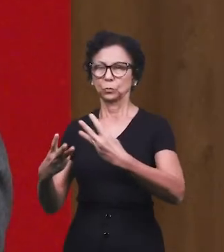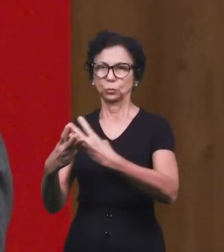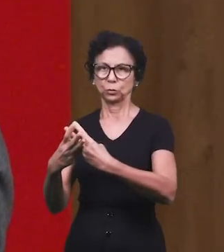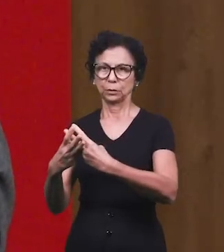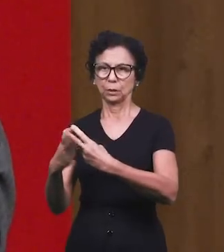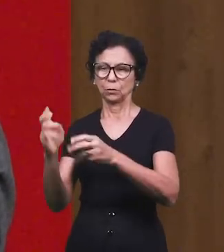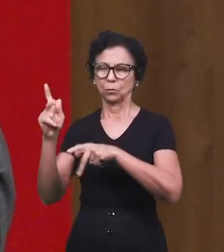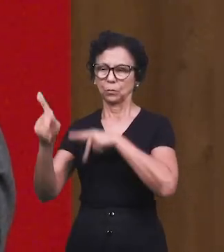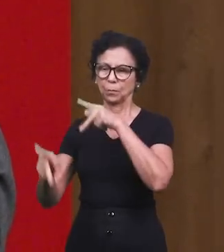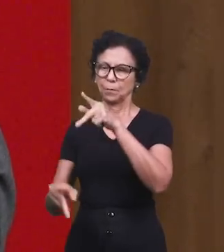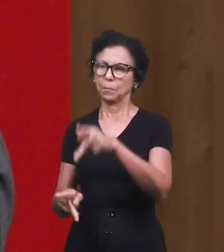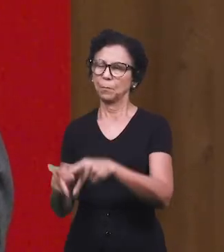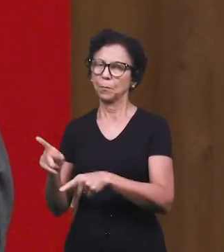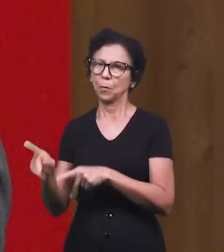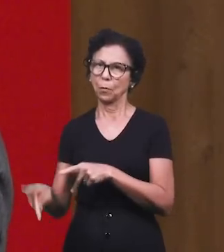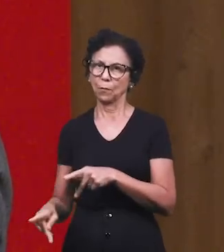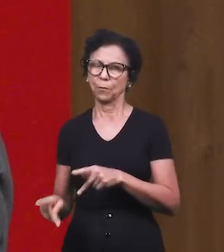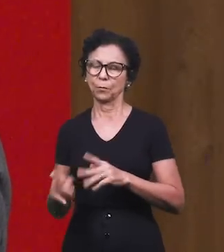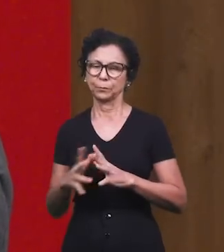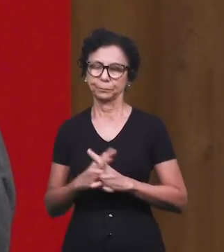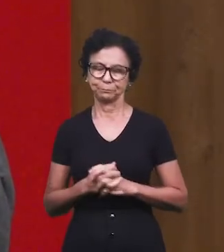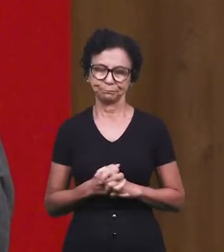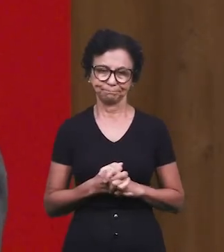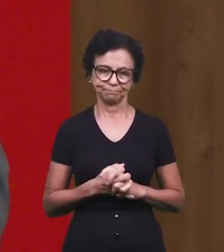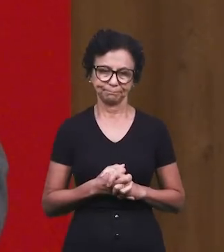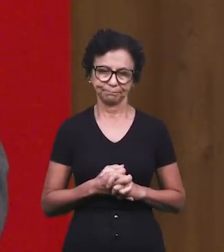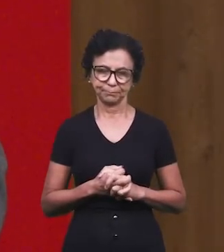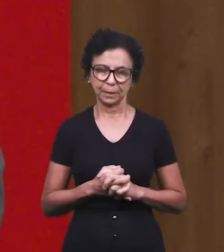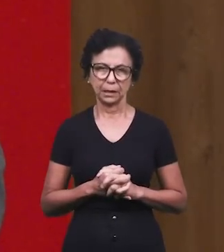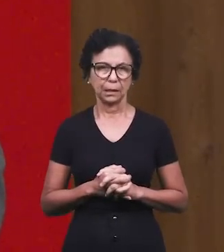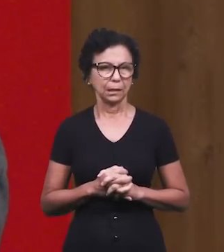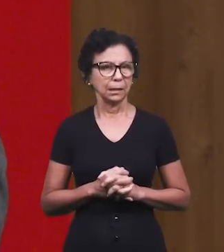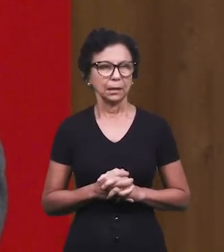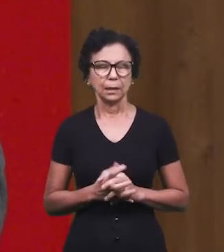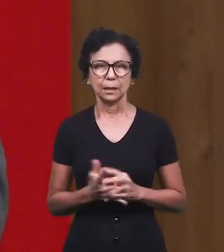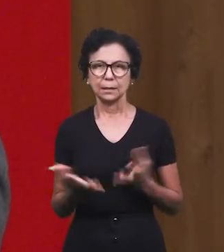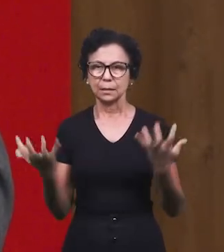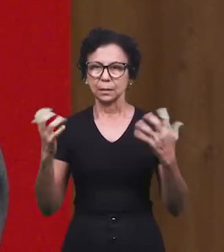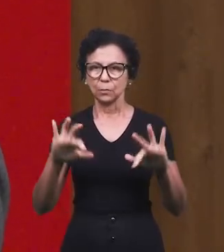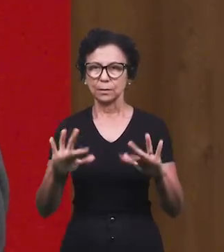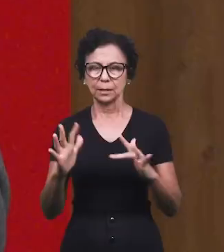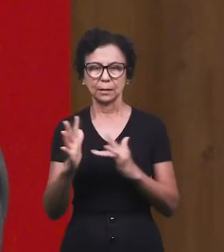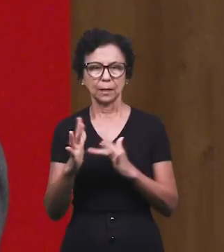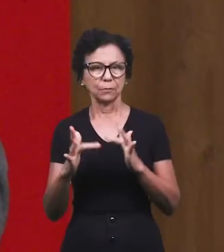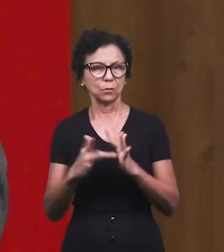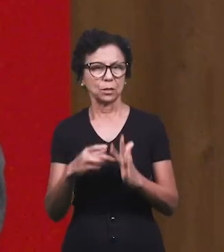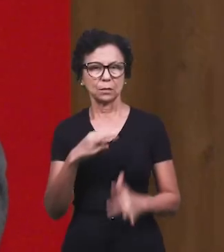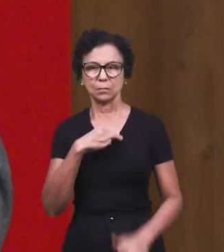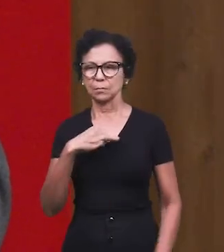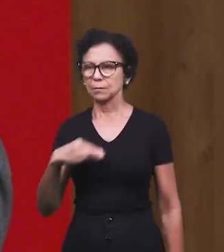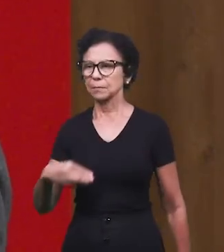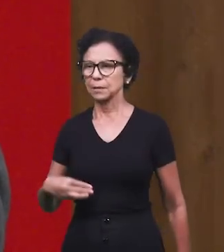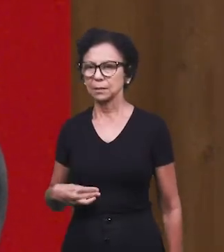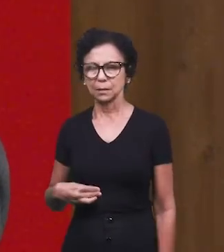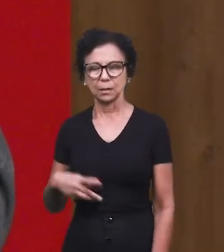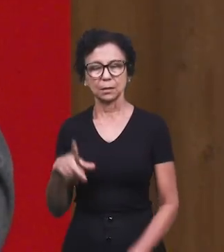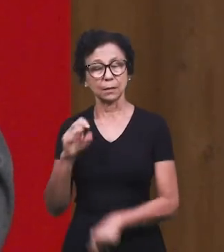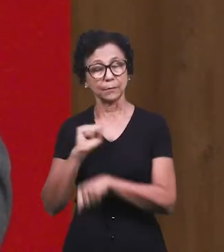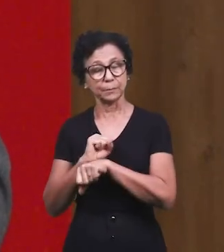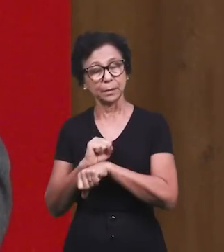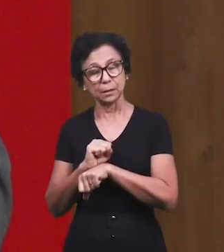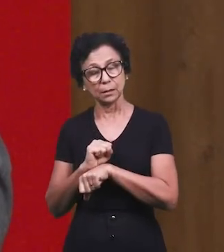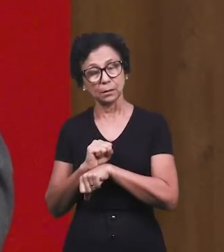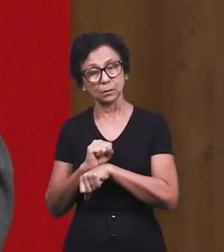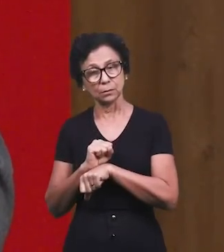pregação de que Jesus era o Messias, não é? Isso. E que eles ainda esperavam o Messias, não reconheciam Jesus